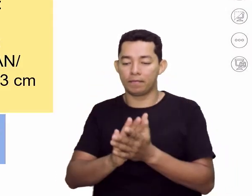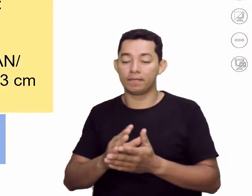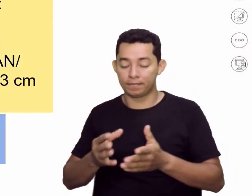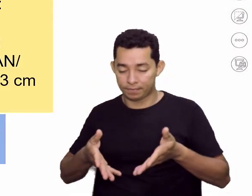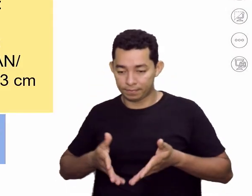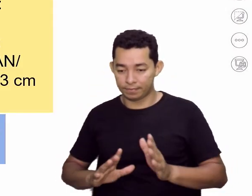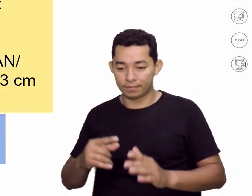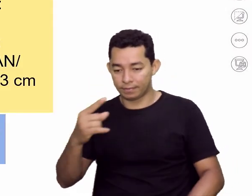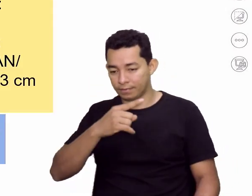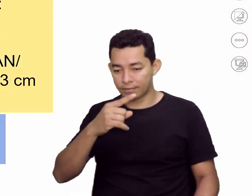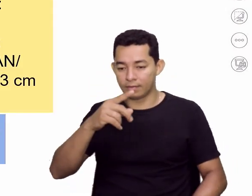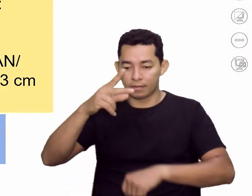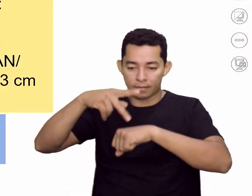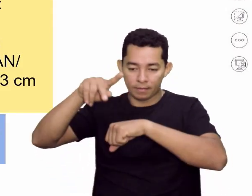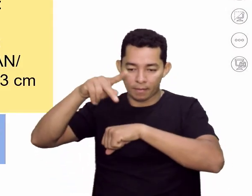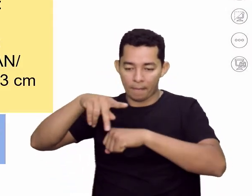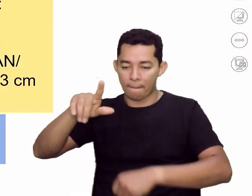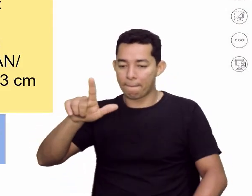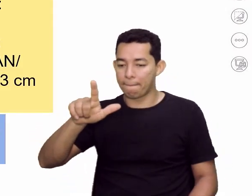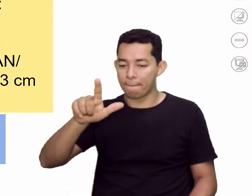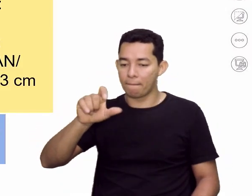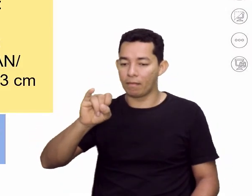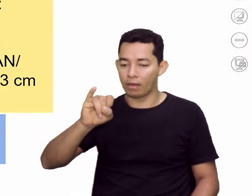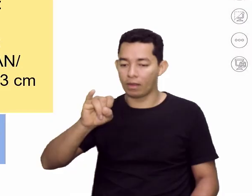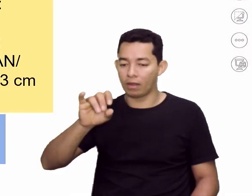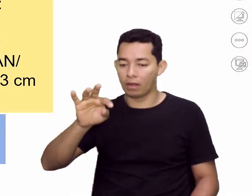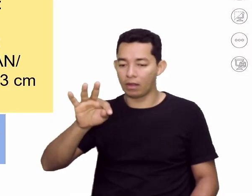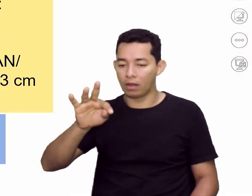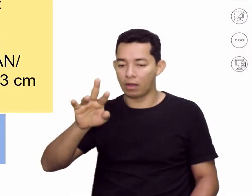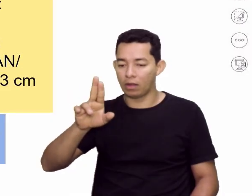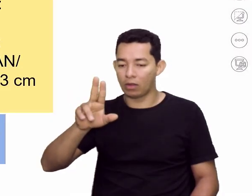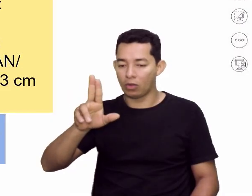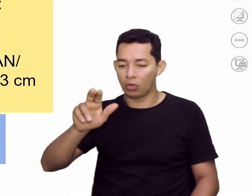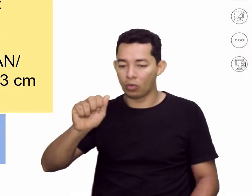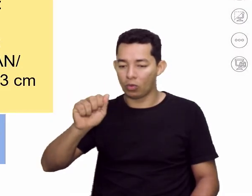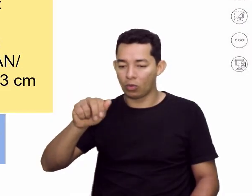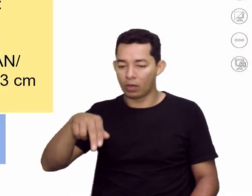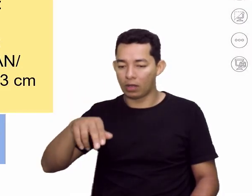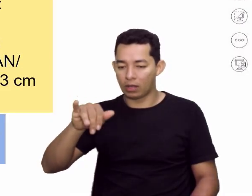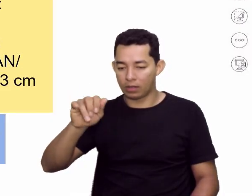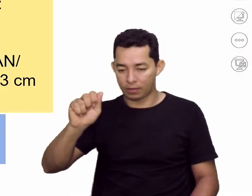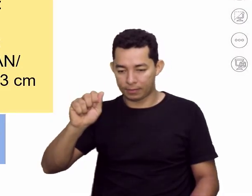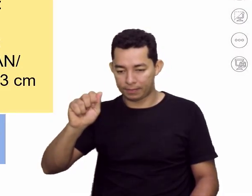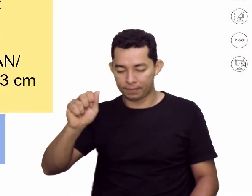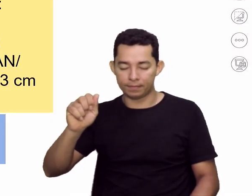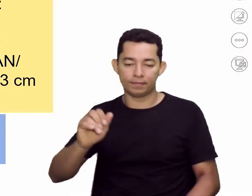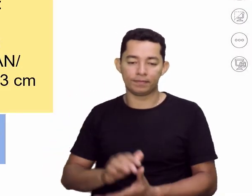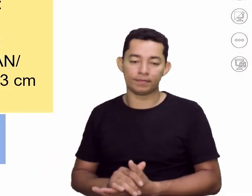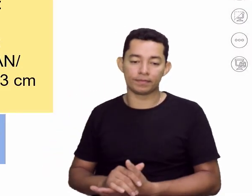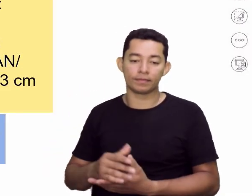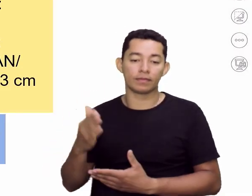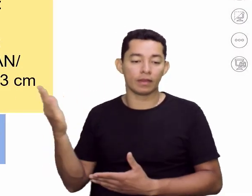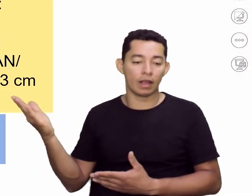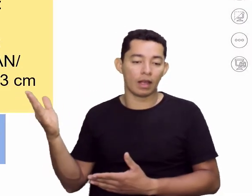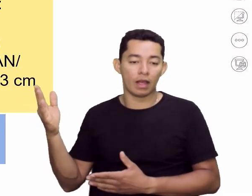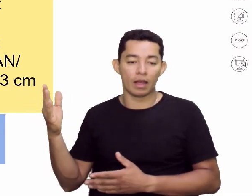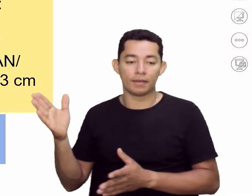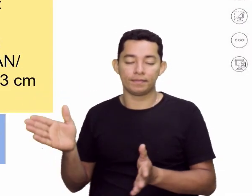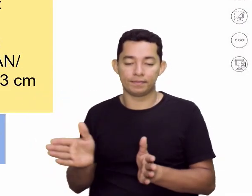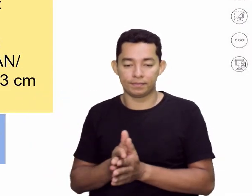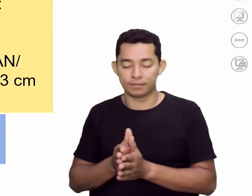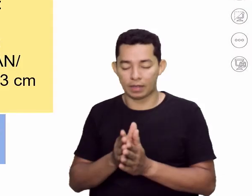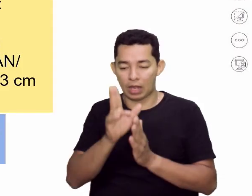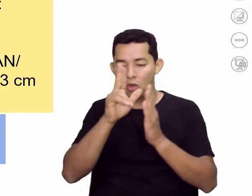a gente discute sobre isso melhor. Com a sua obra Interior de Pobres, né? Nesse caso aqui, ó.